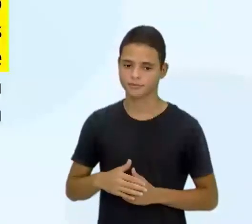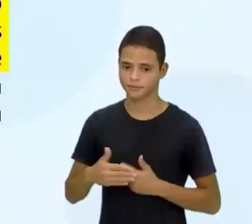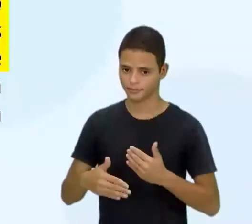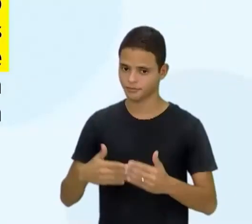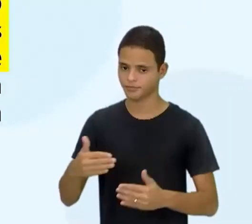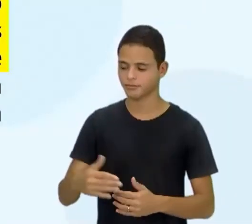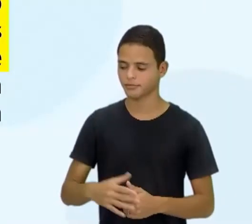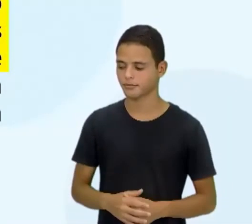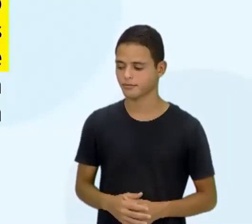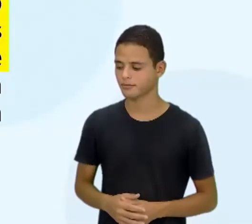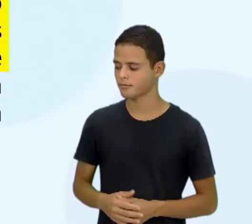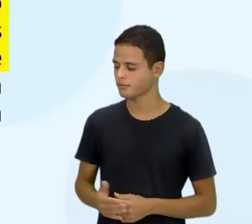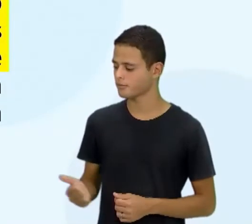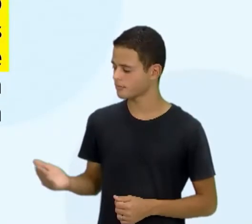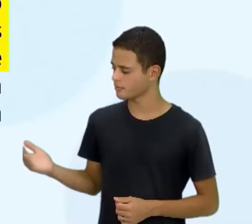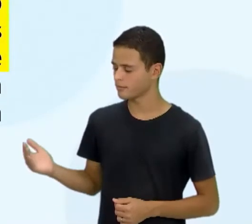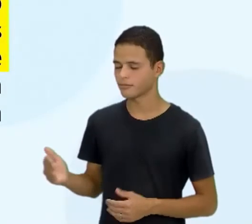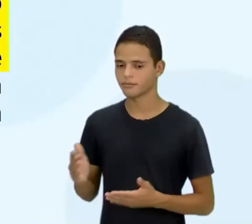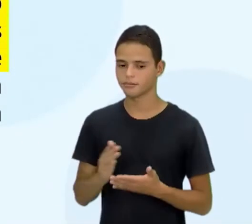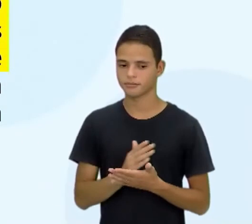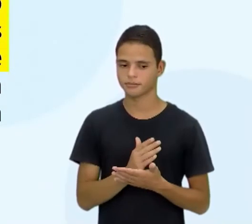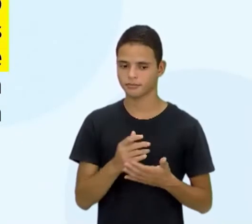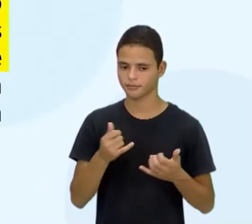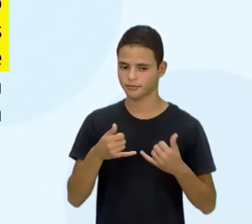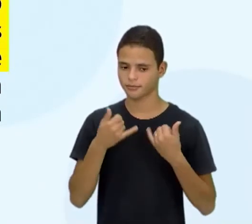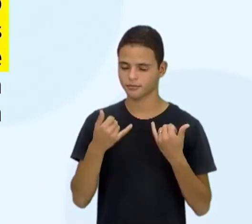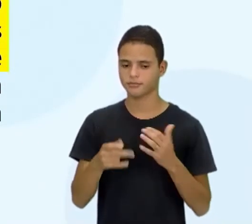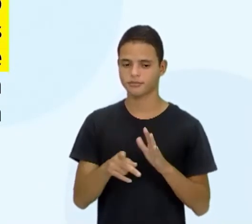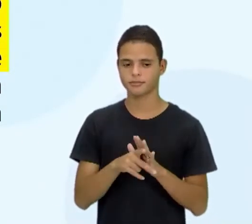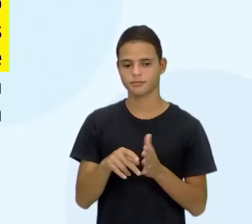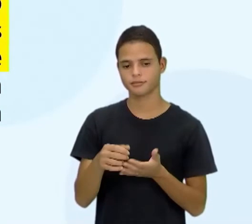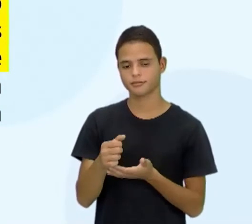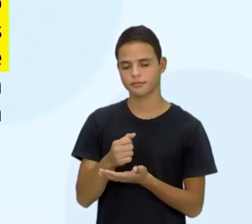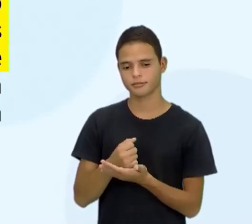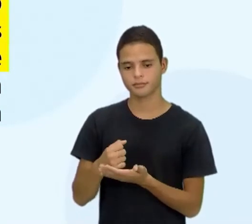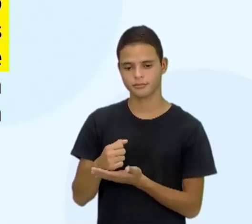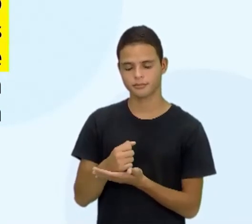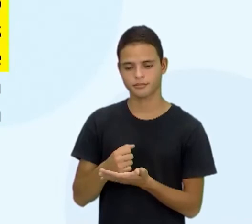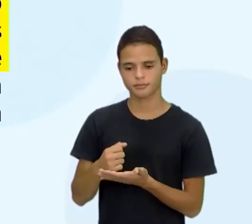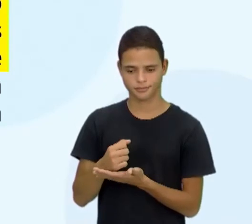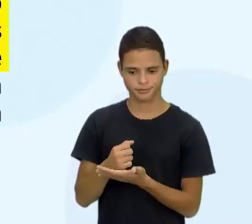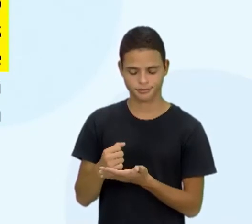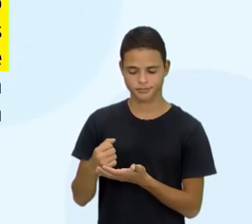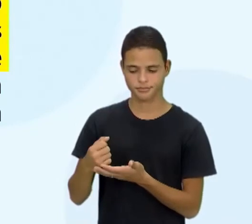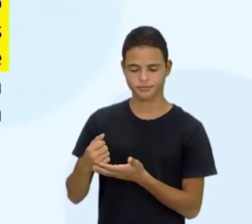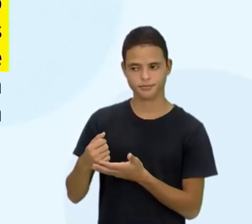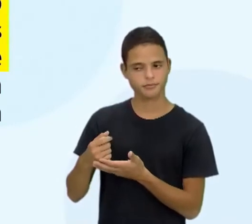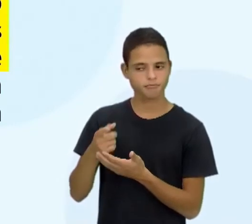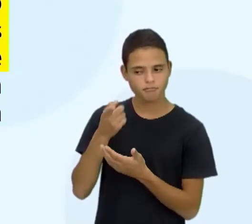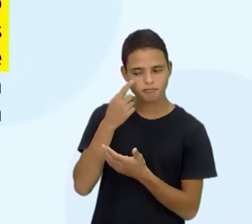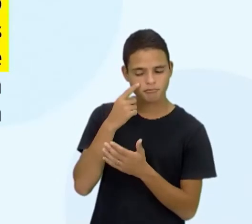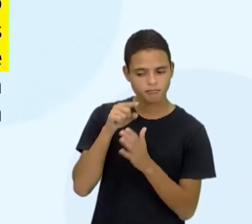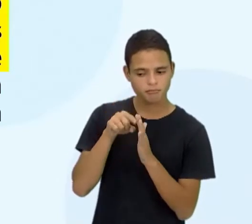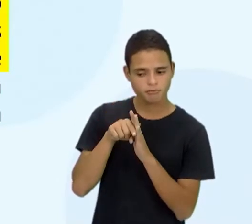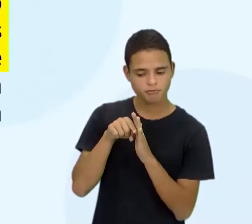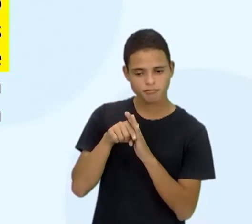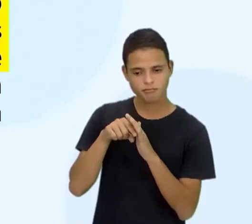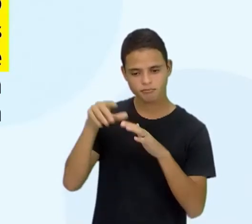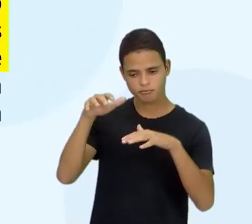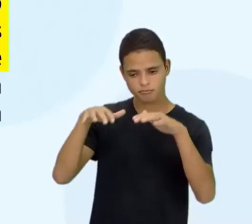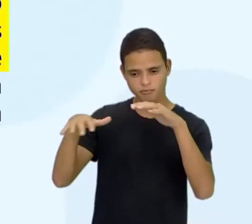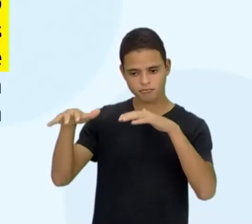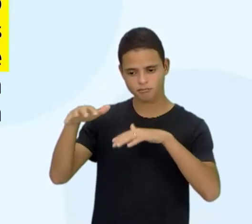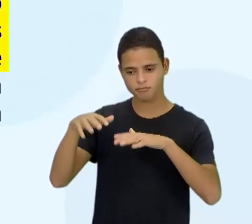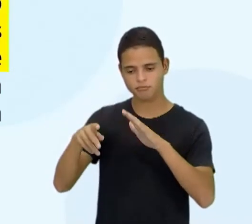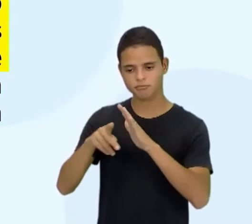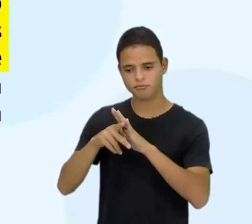desenvolvimento aí. Os dados são da base de estação meteorológica que o Instituto de